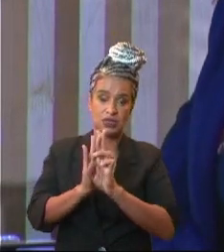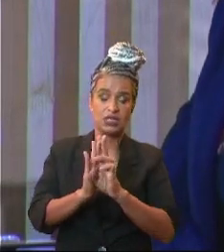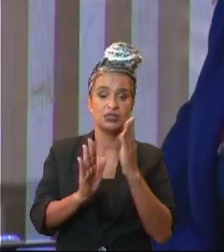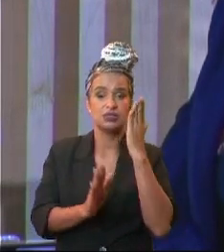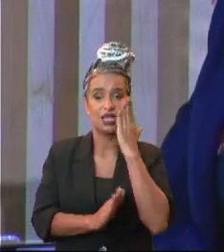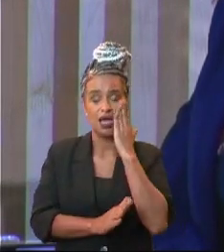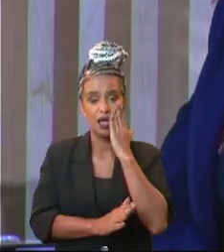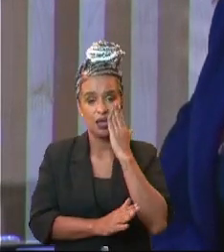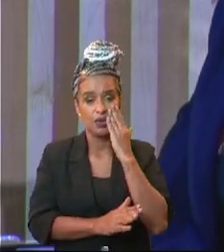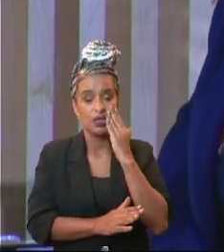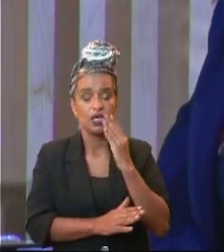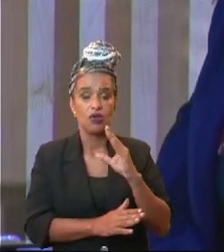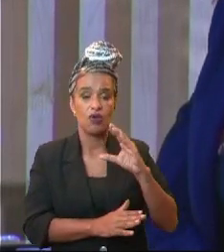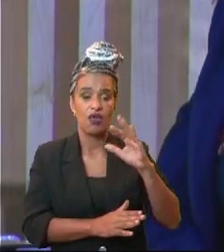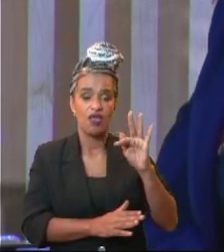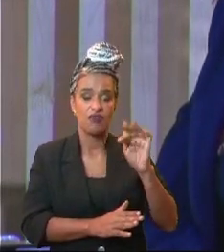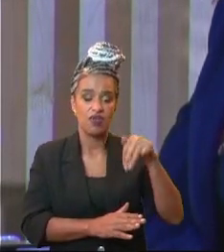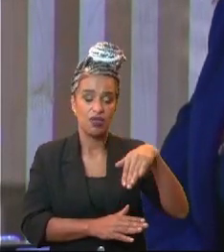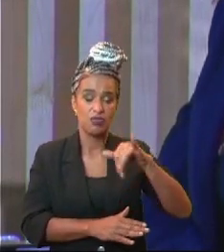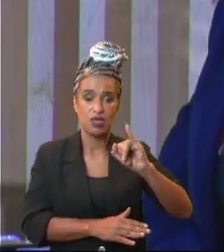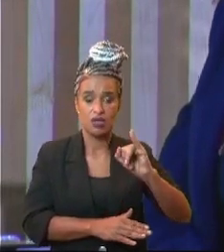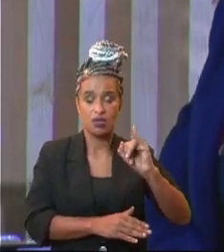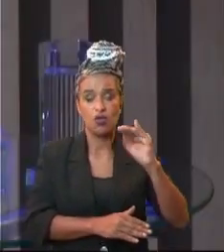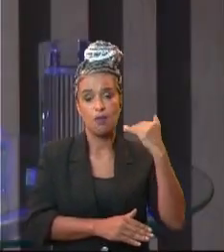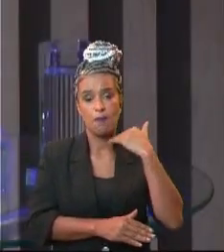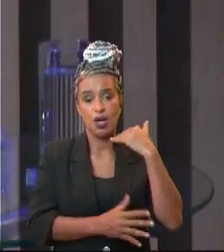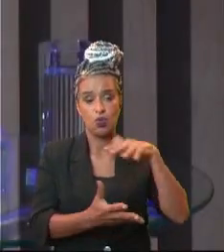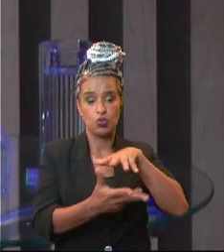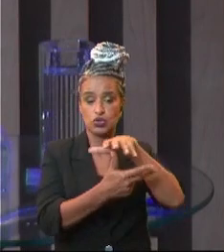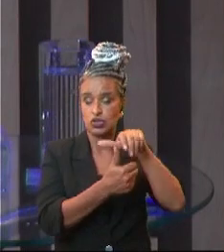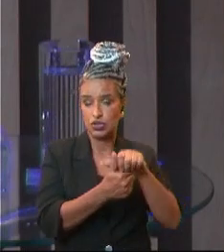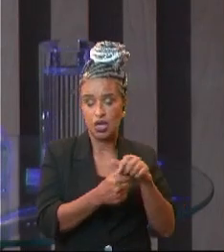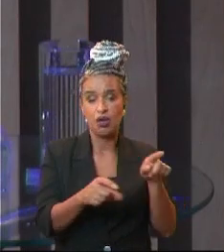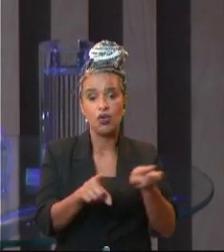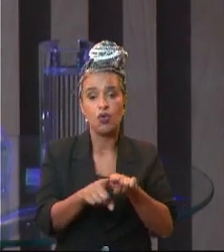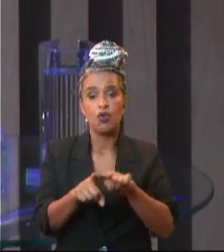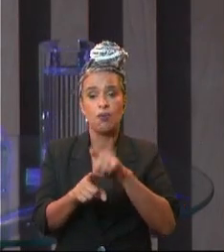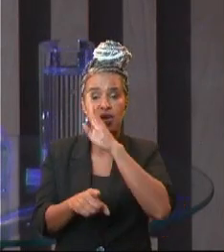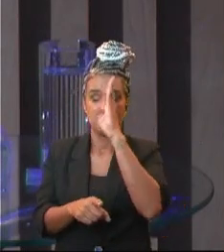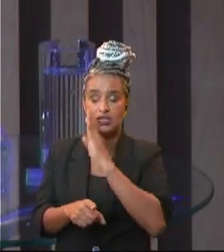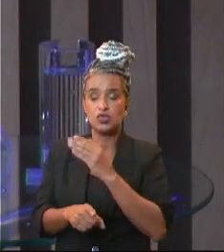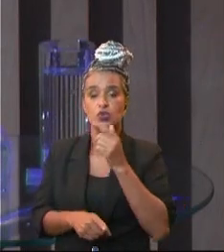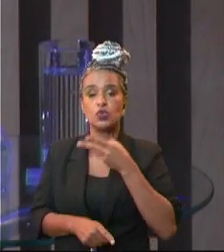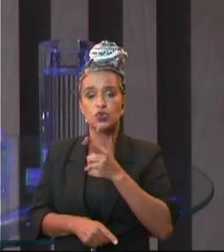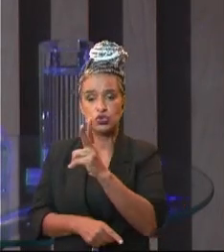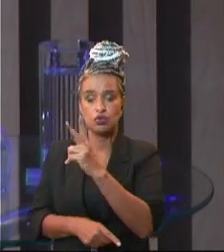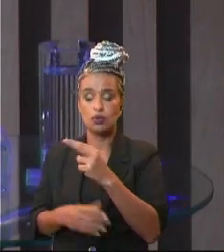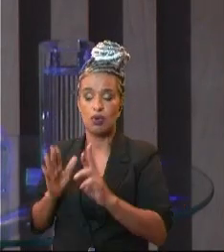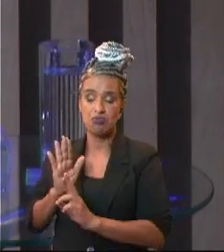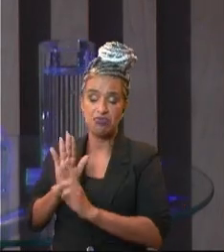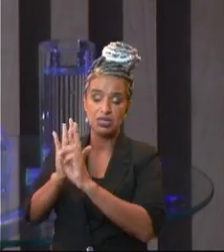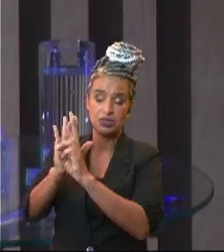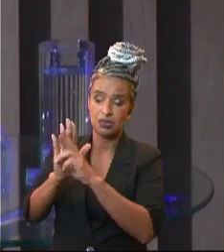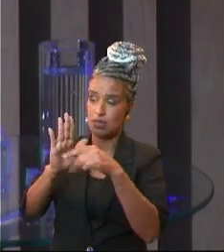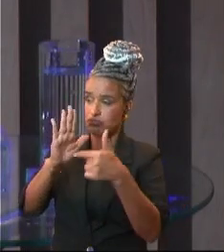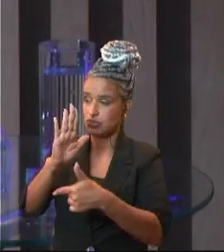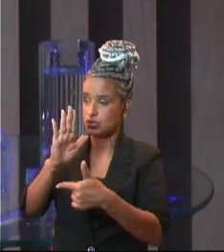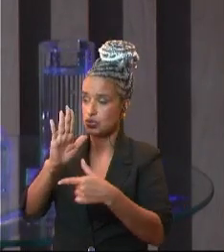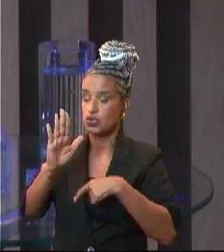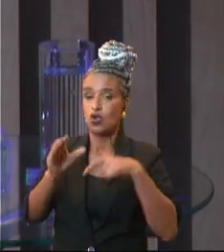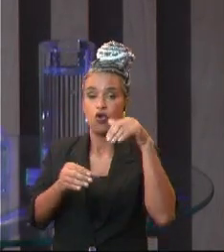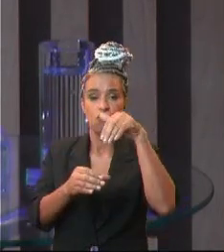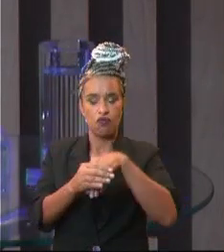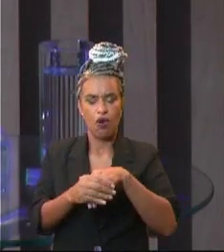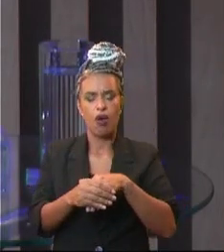do FMI e Banco Mundial, o Brasil continua subrepresentado. em outras instituições internacionais, o voto